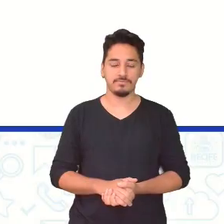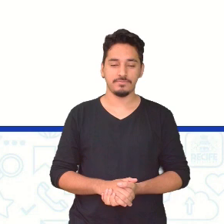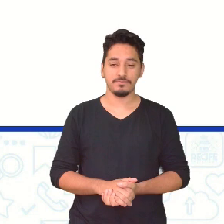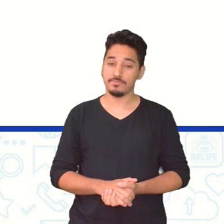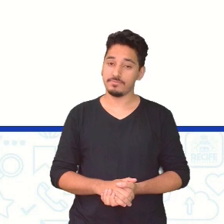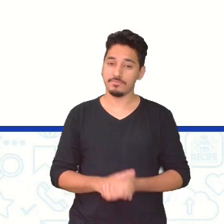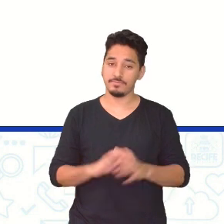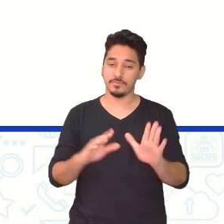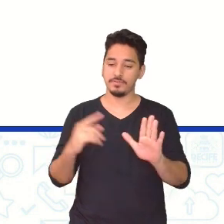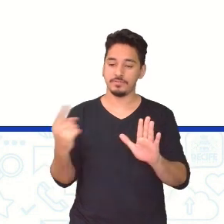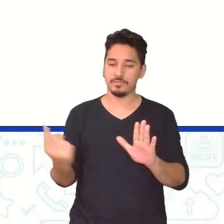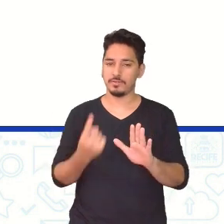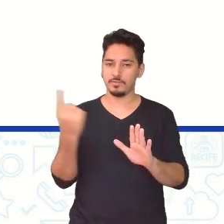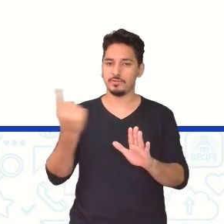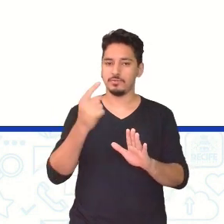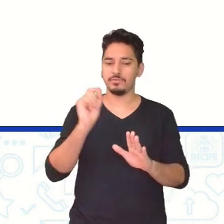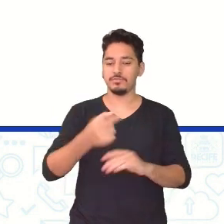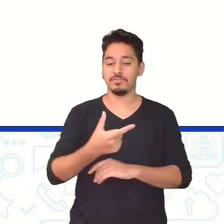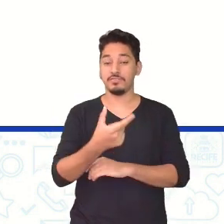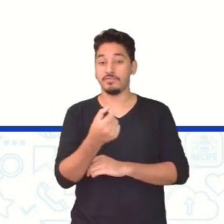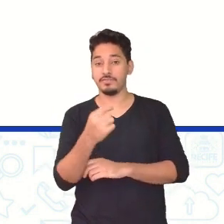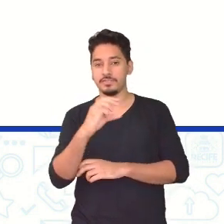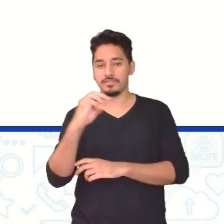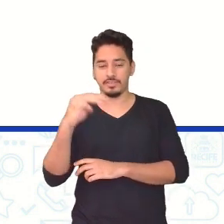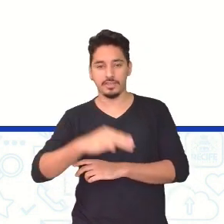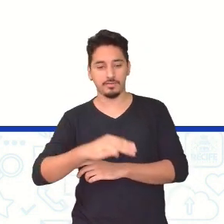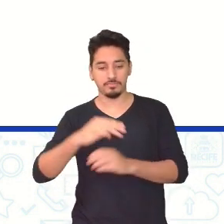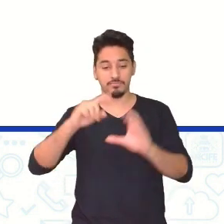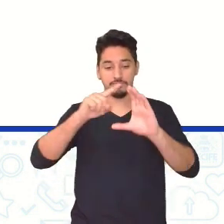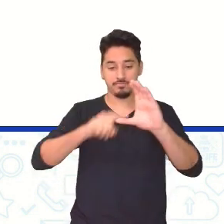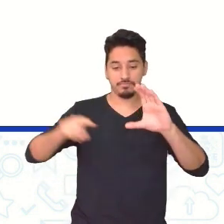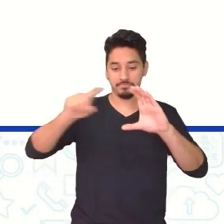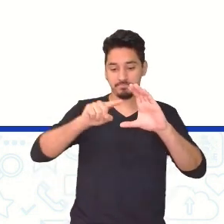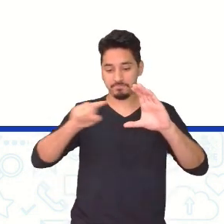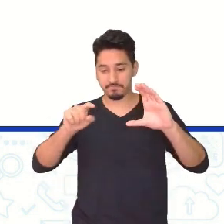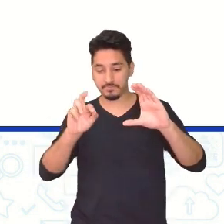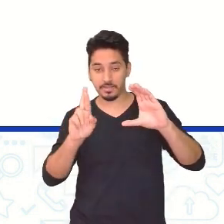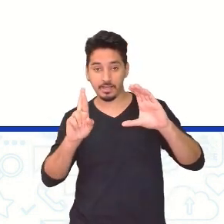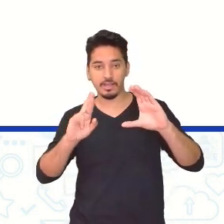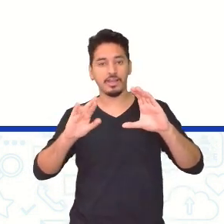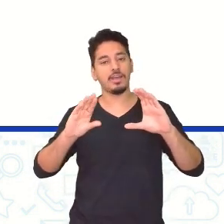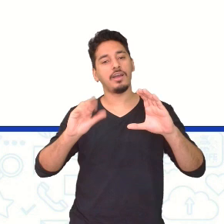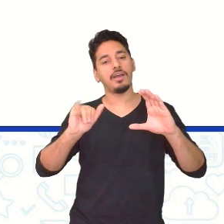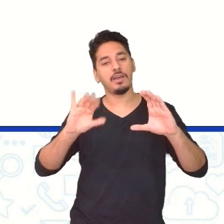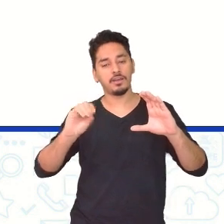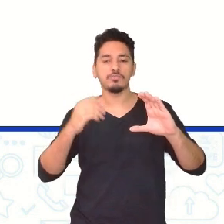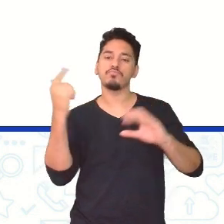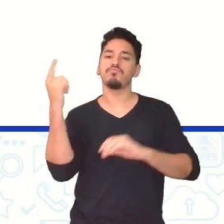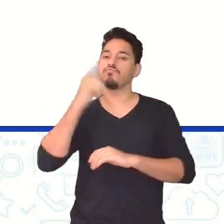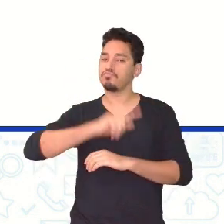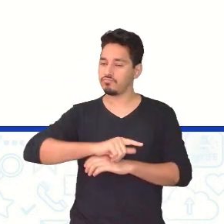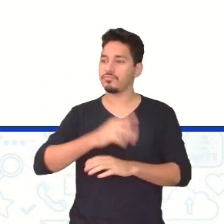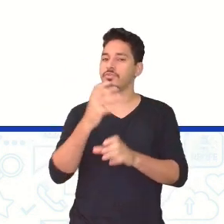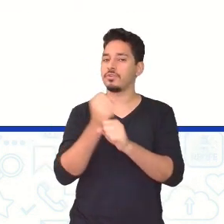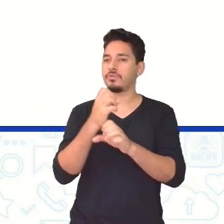essa altura aqui de 20 centímetros e o raio de 5 centímetros, podemos calcular o volume desse